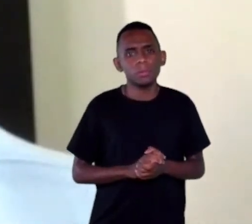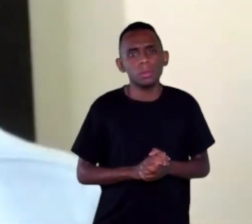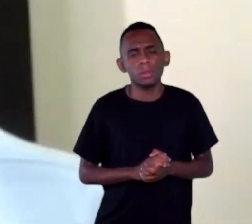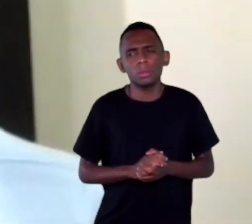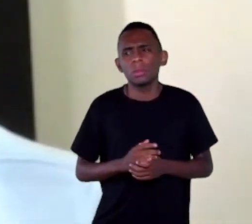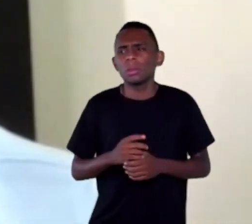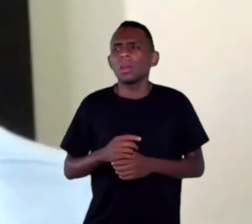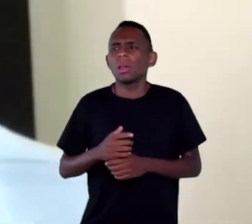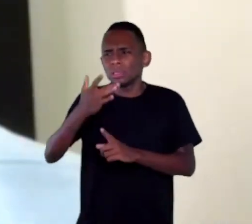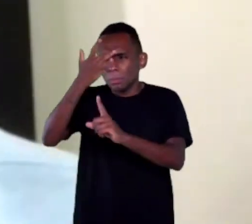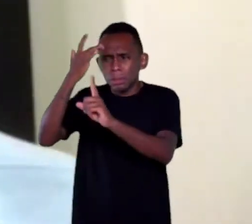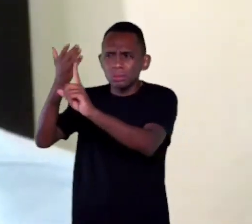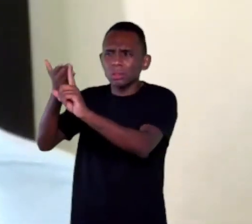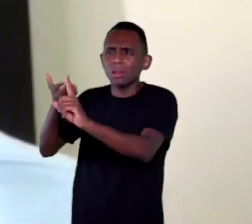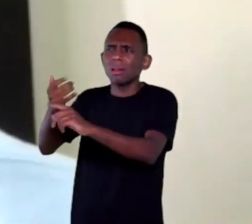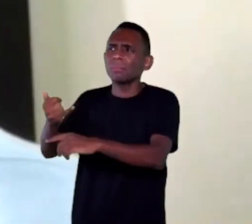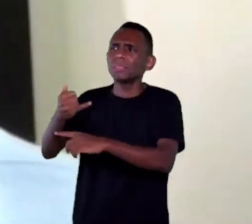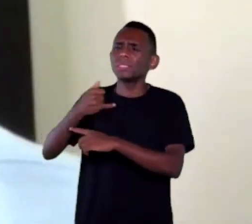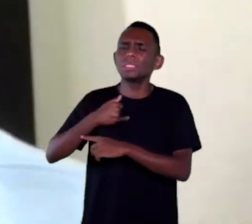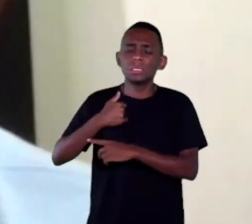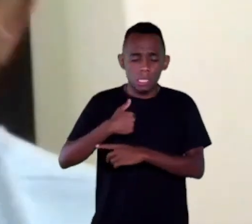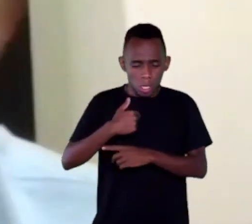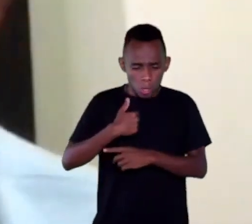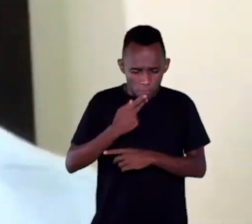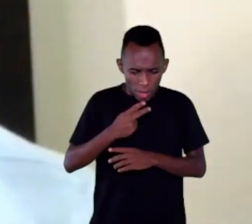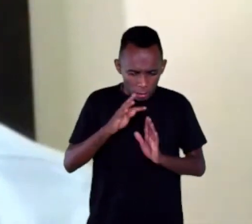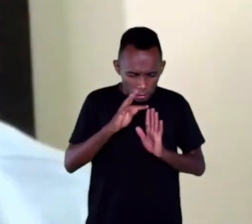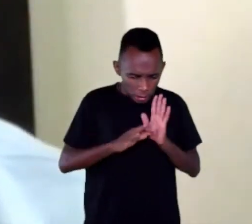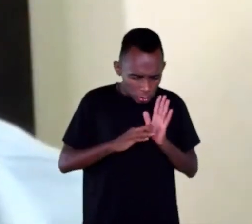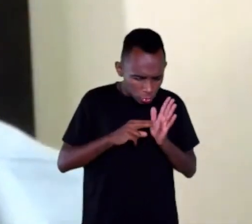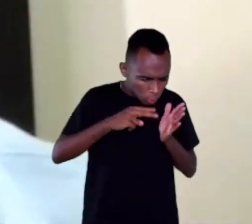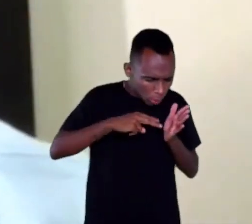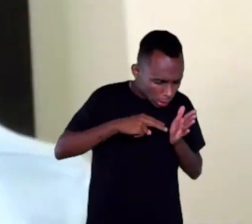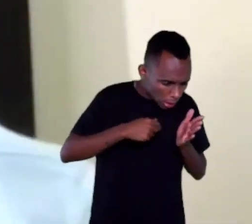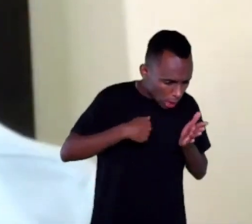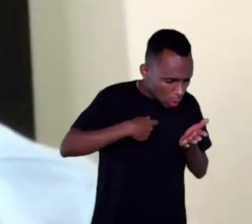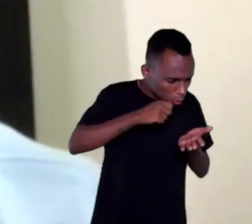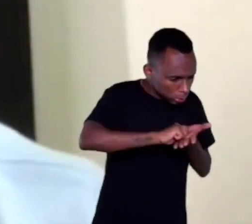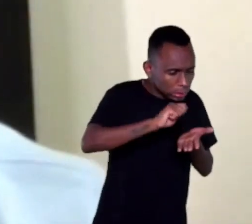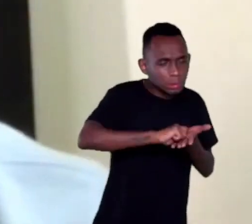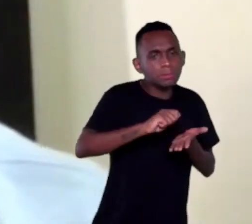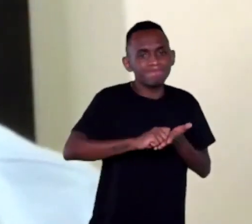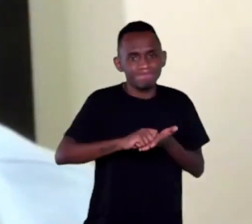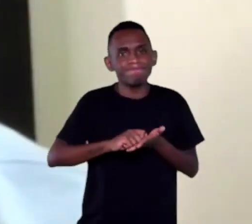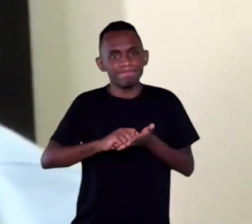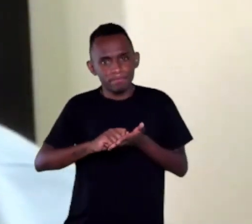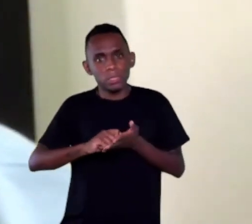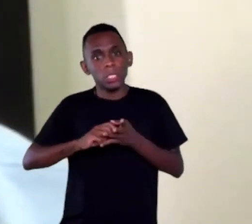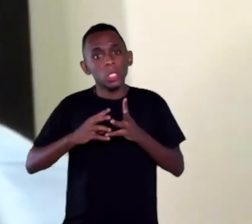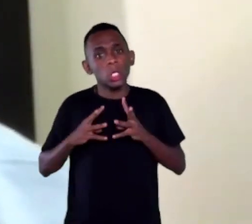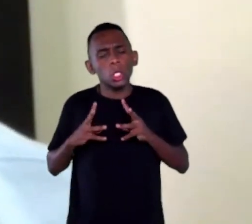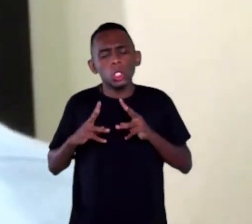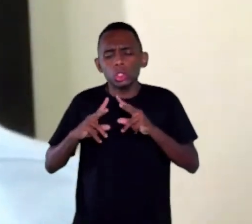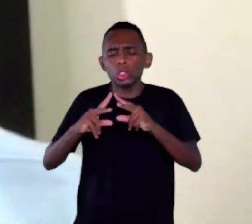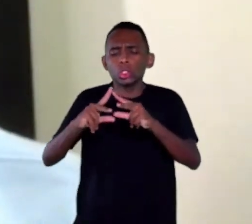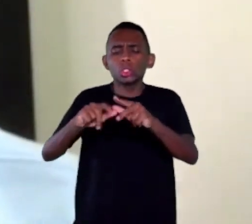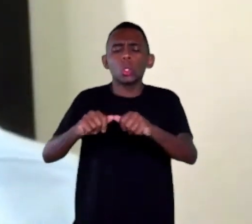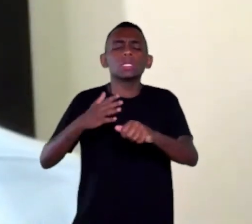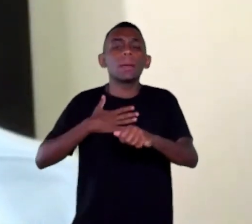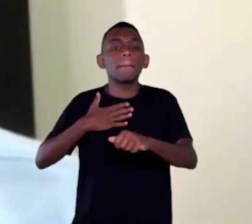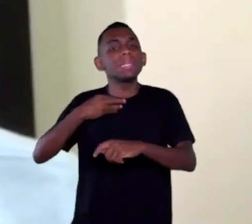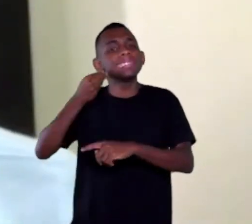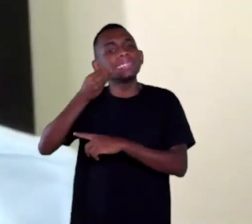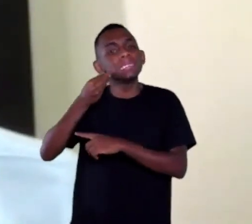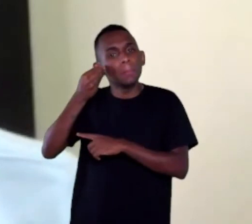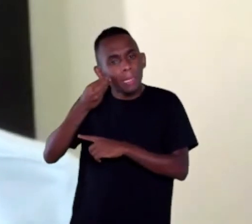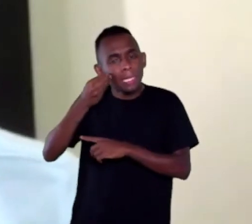tal passagem, eu li e falei assim, é para mim. Eu anotava. Fulano, então toda a minha experiência, né,